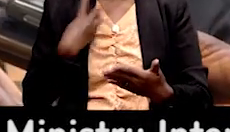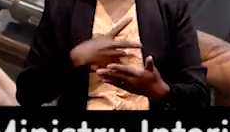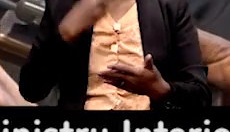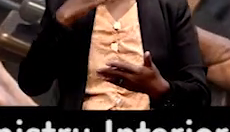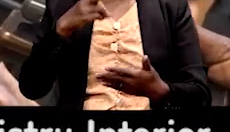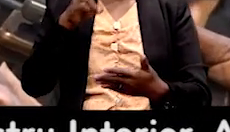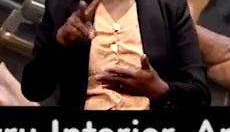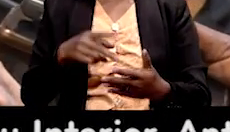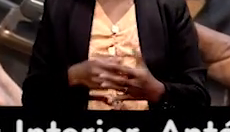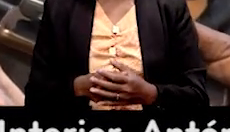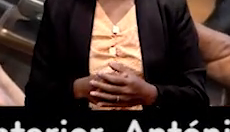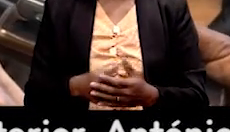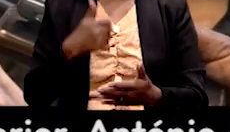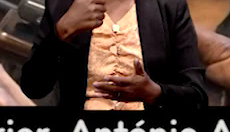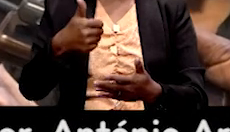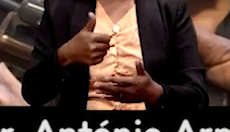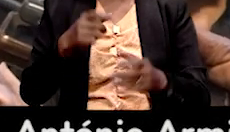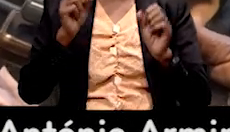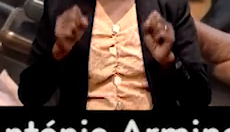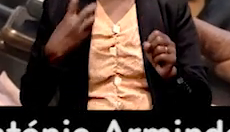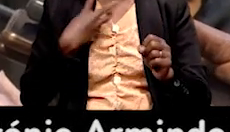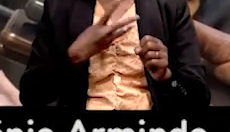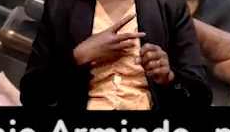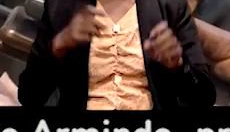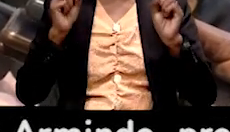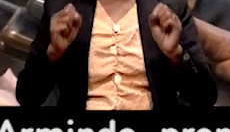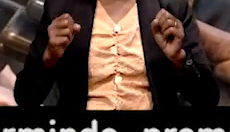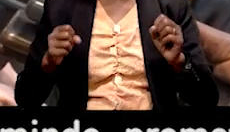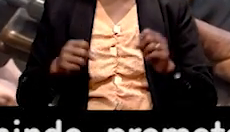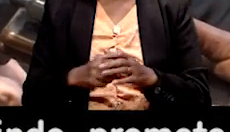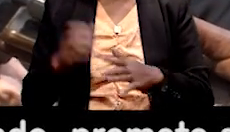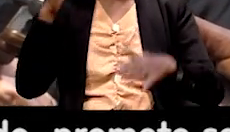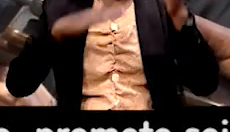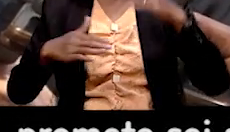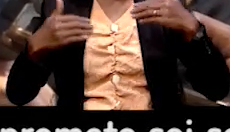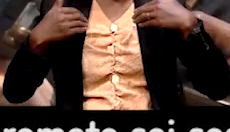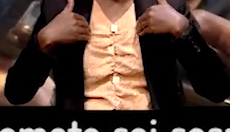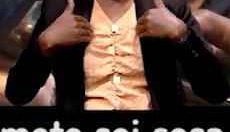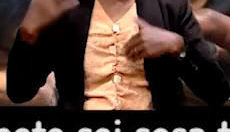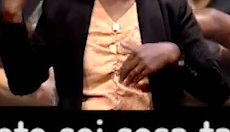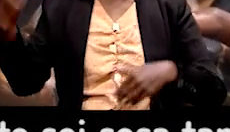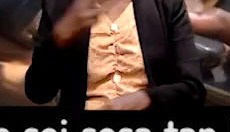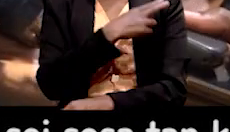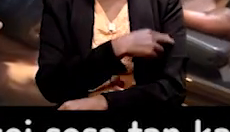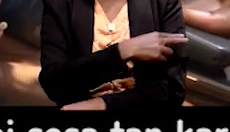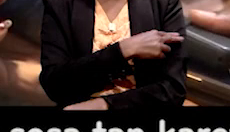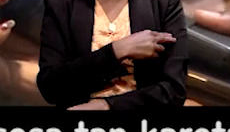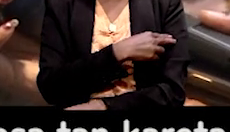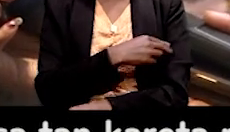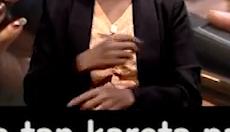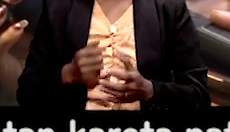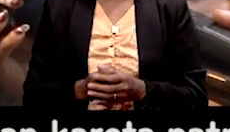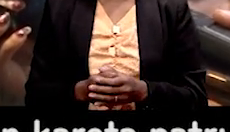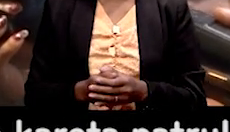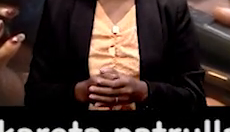acontece, normal, a nessa humano, situação não bela acontece. E o Hospital Nacional Guirio Valadares, infelizmente,